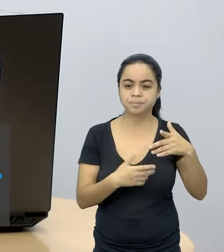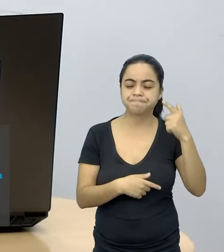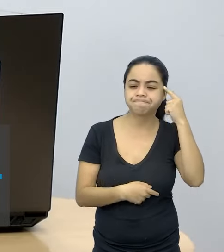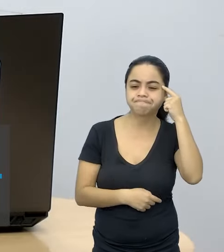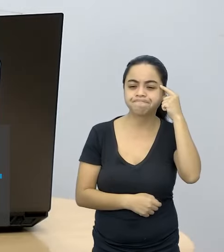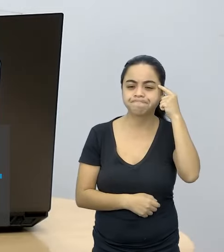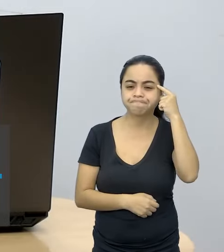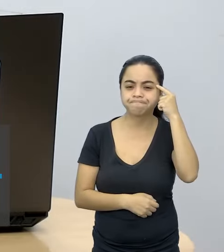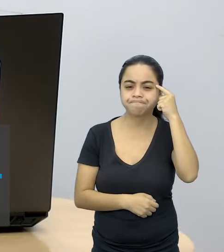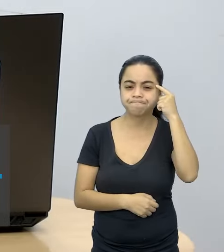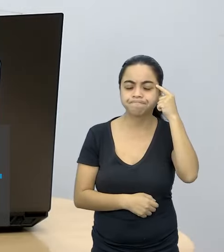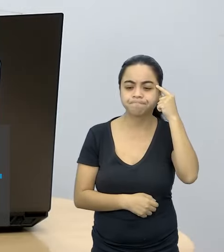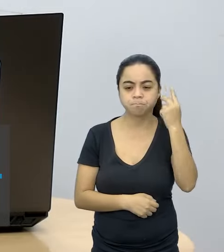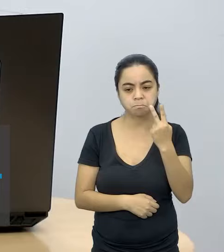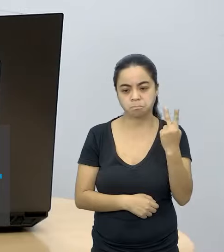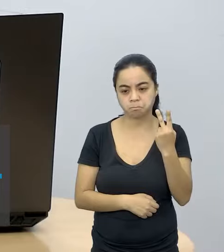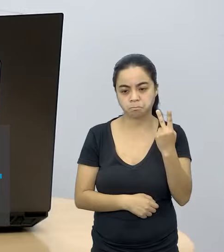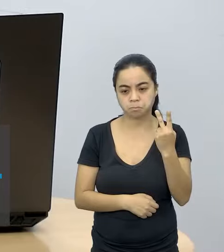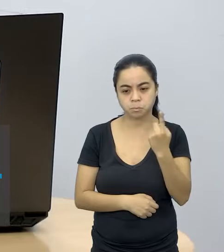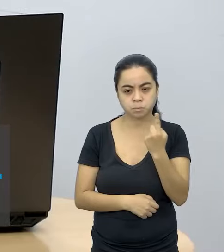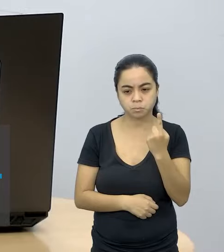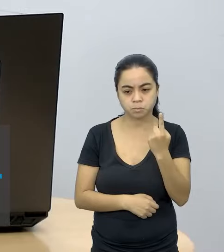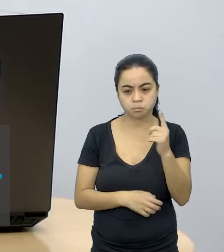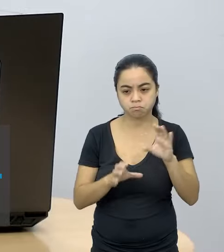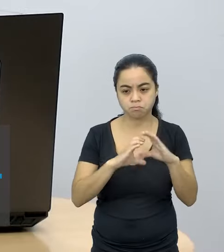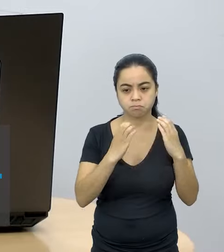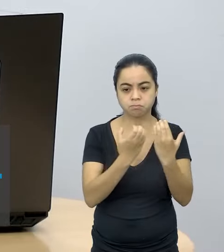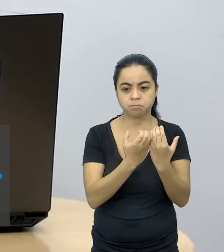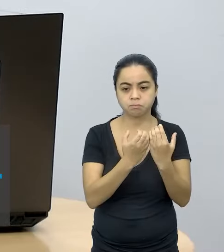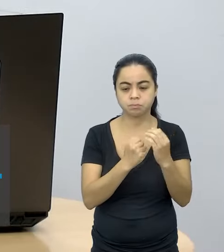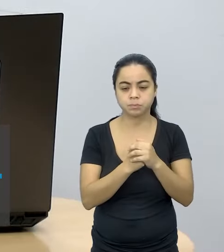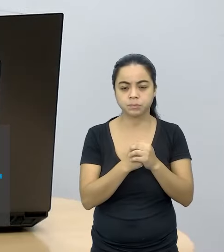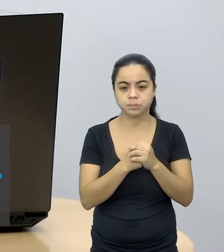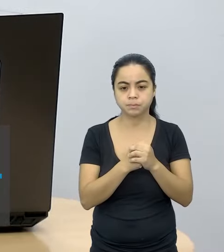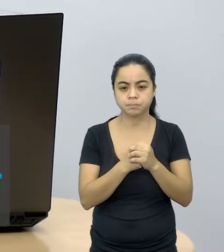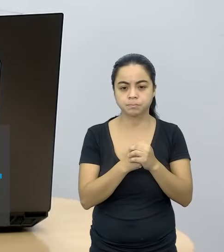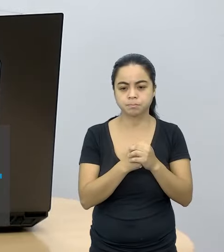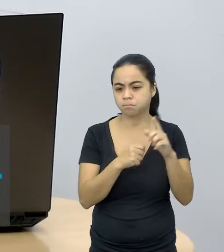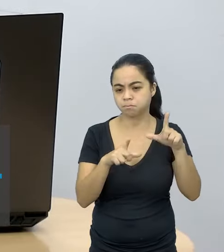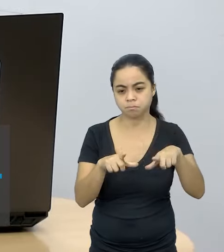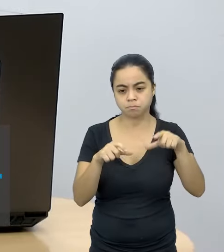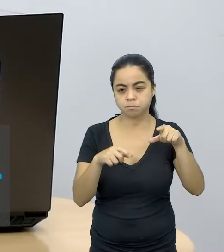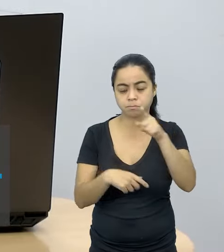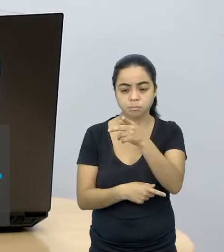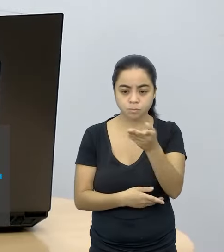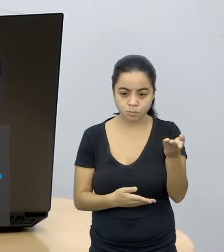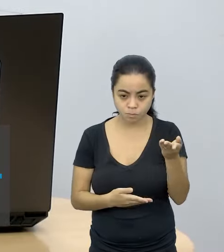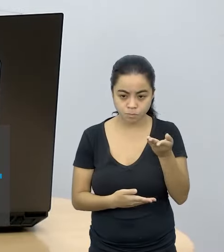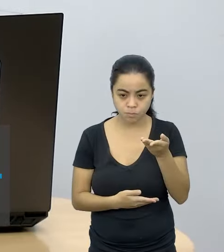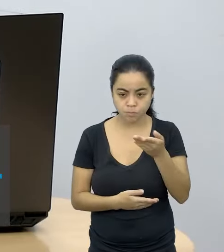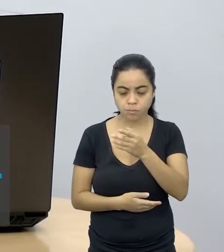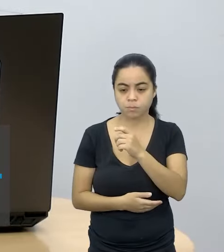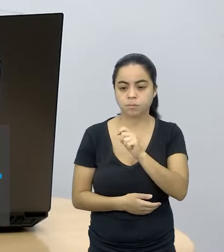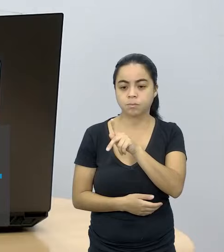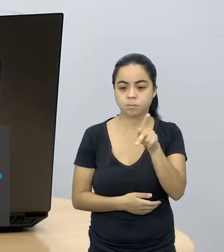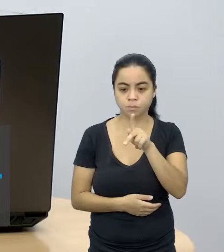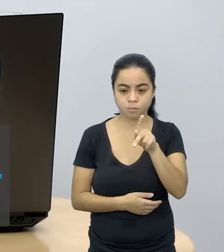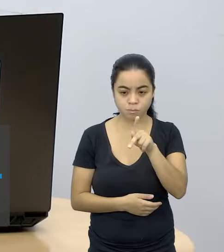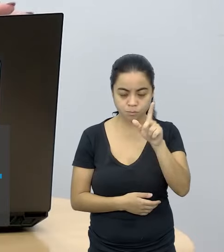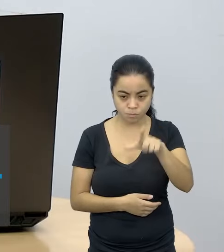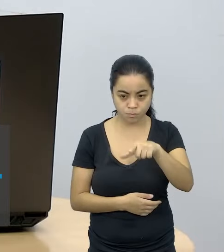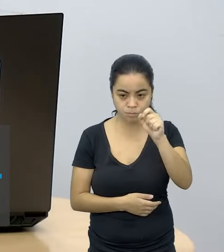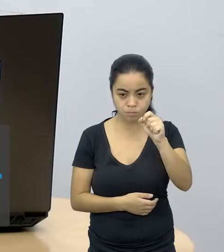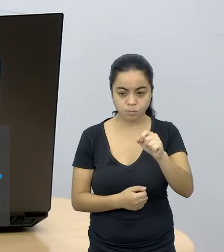falar, ou em dupla, ou individual, ou em coletivo, né? Sim. Você define, professor, ou os alunos também podem estar